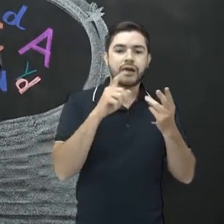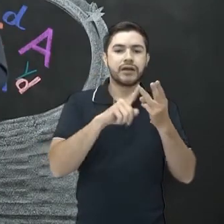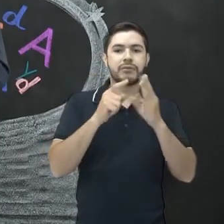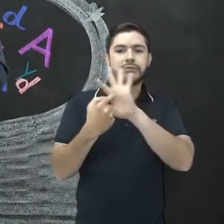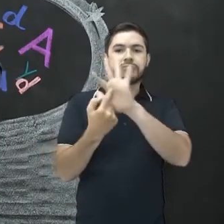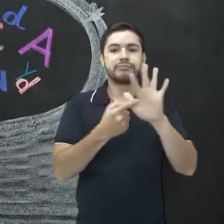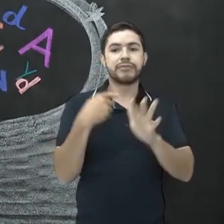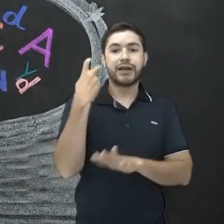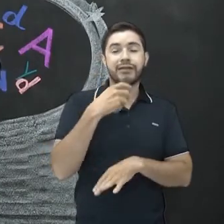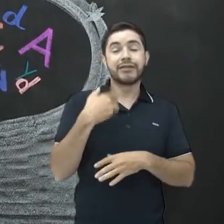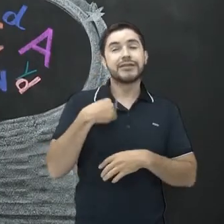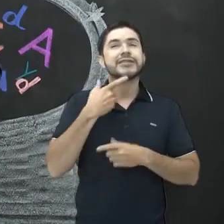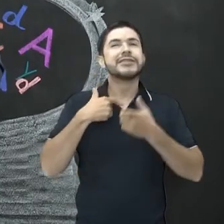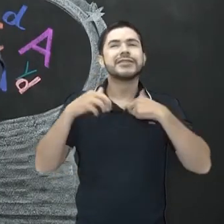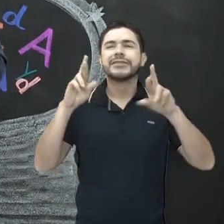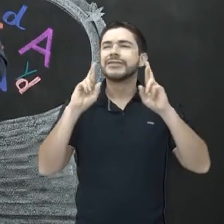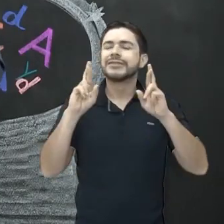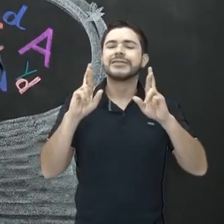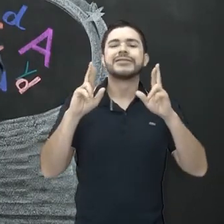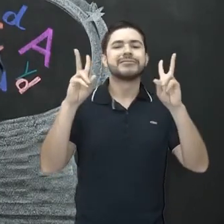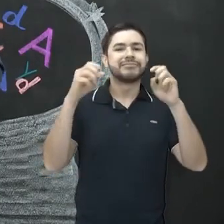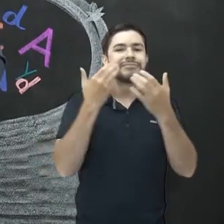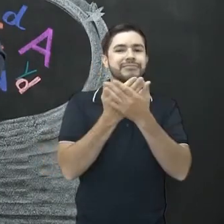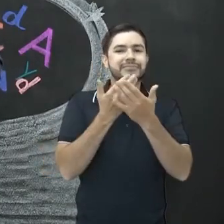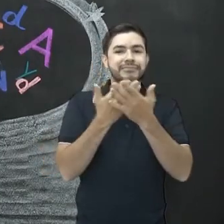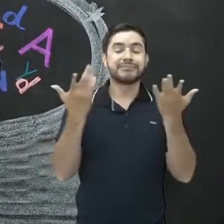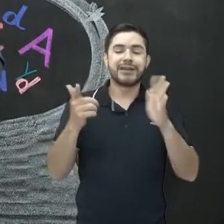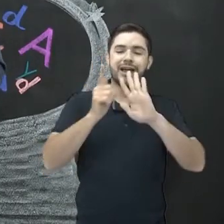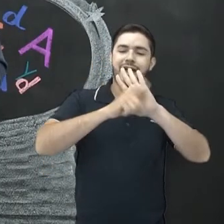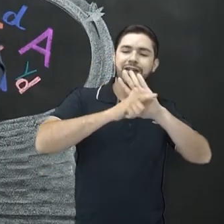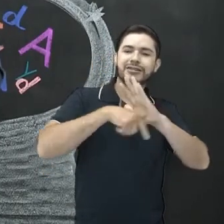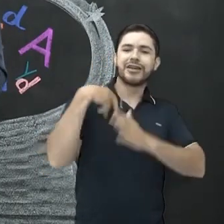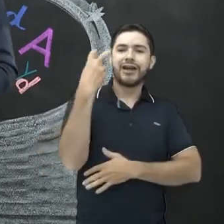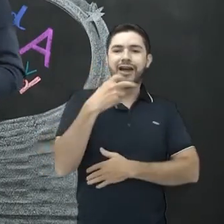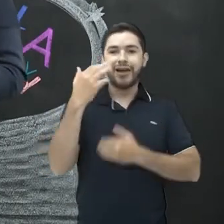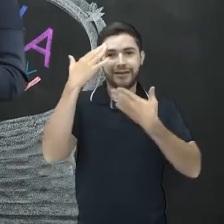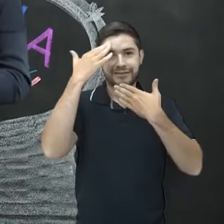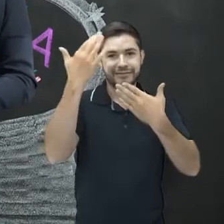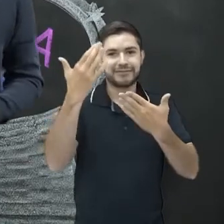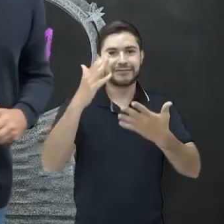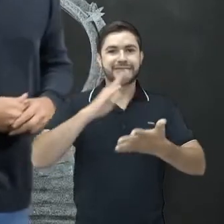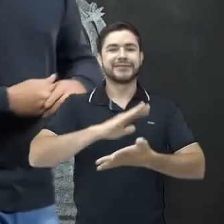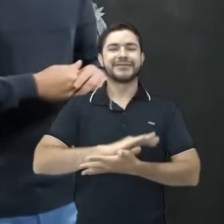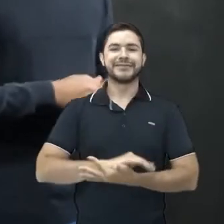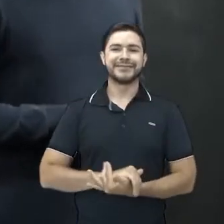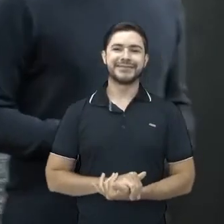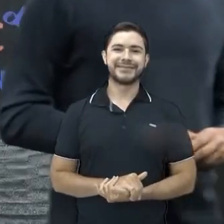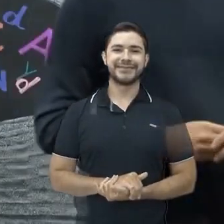exposição oral. Ok? Espero que você tenha gostado. Esse foi o tema da aula de hoje, gêneros orais. Muito obrigado.